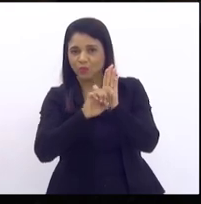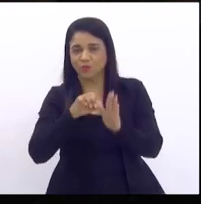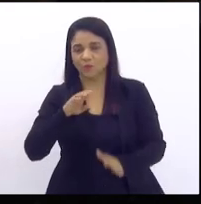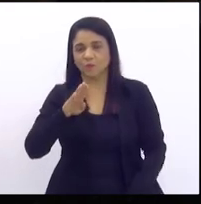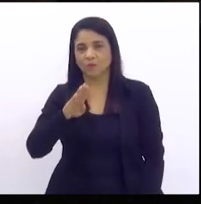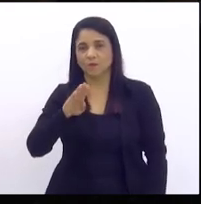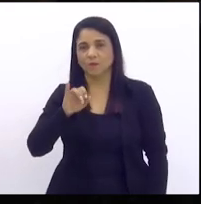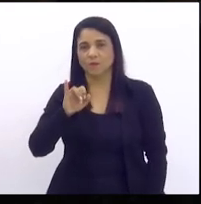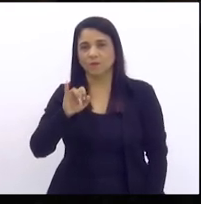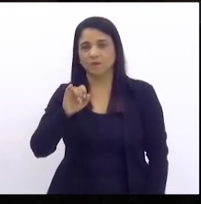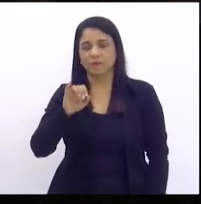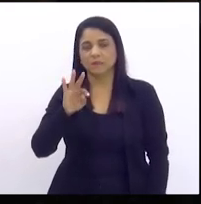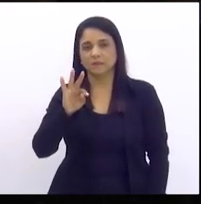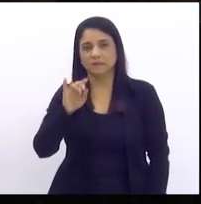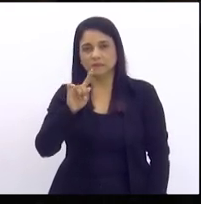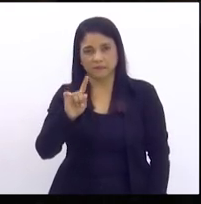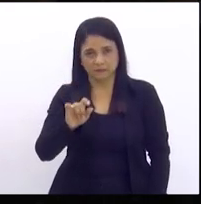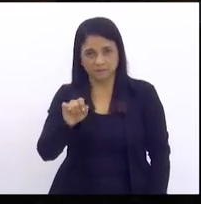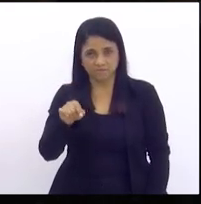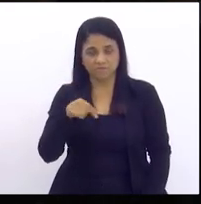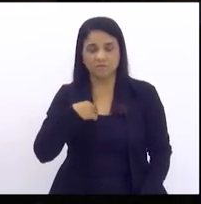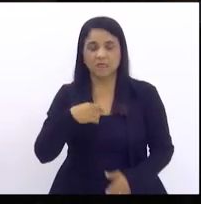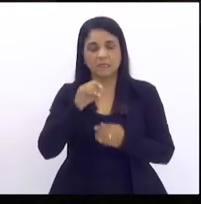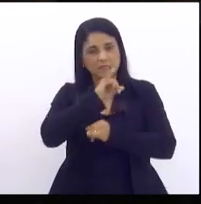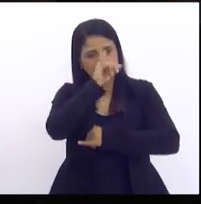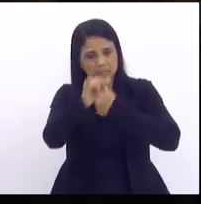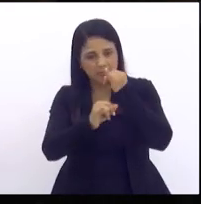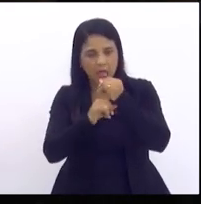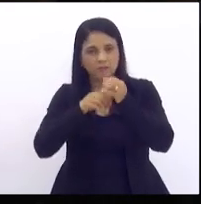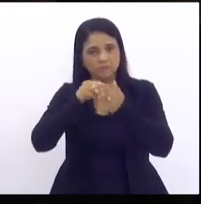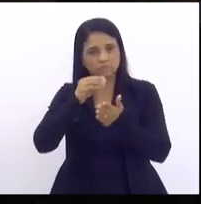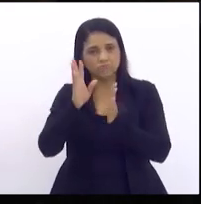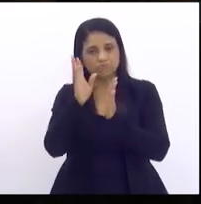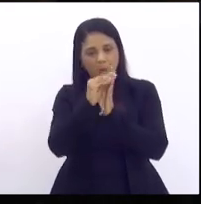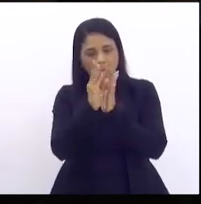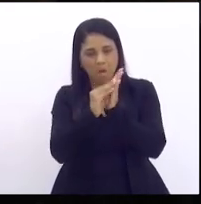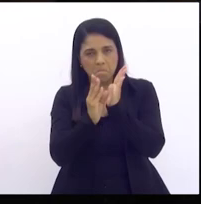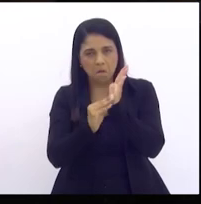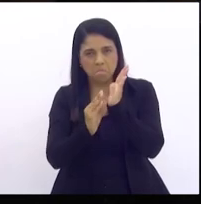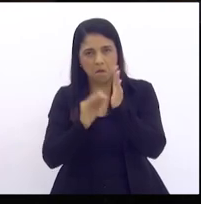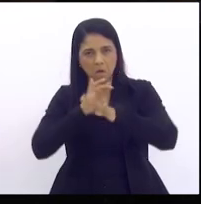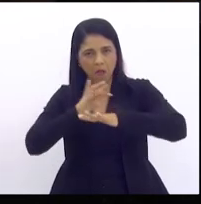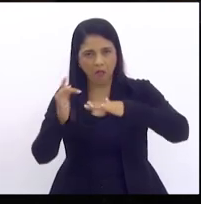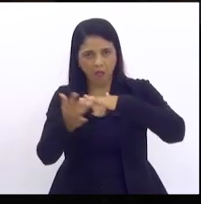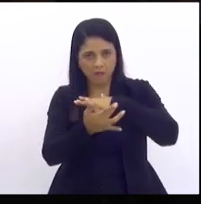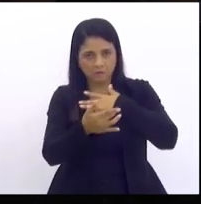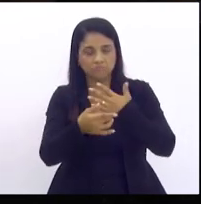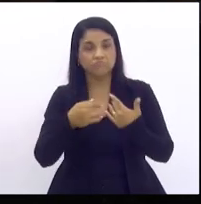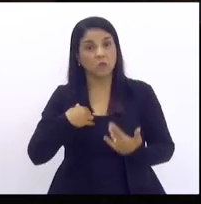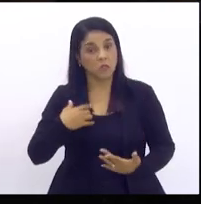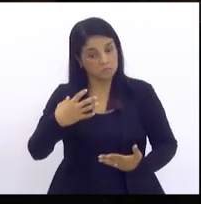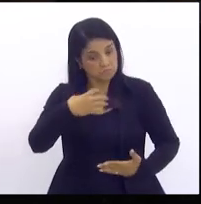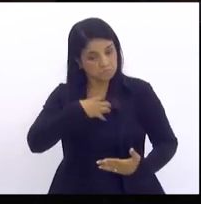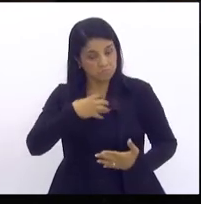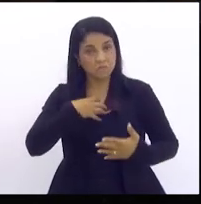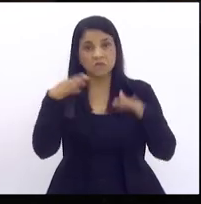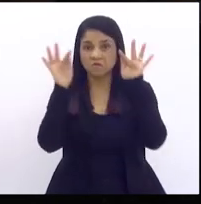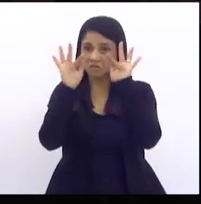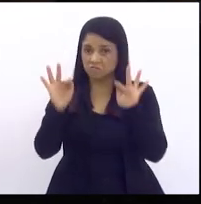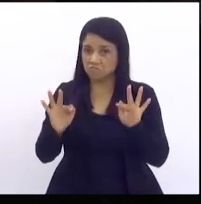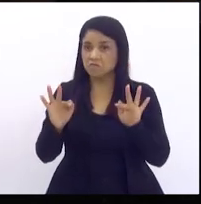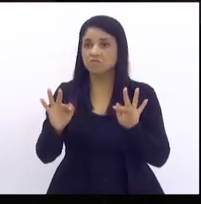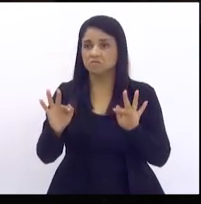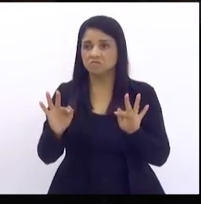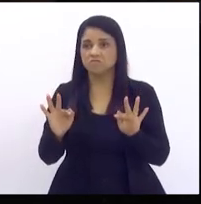Botou isso na internet. Eu vi e a senhora viu também. Fico feliz que o